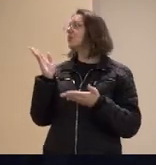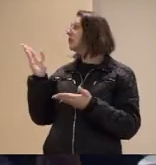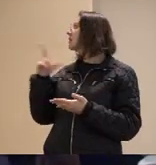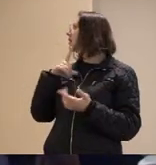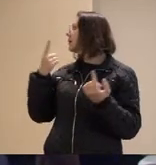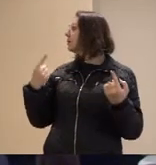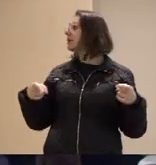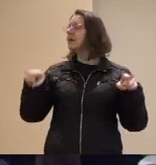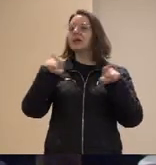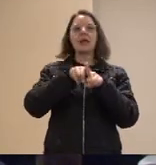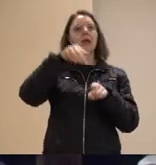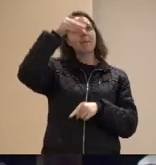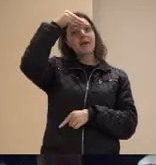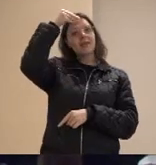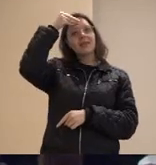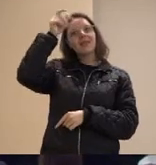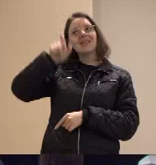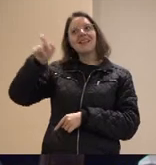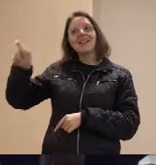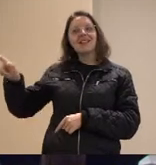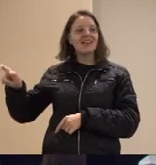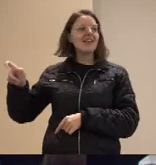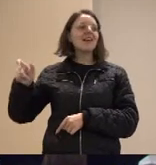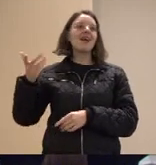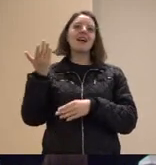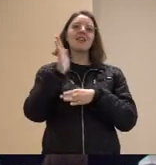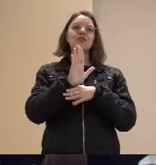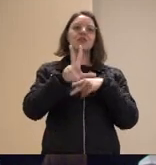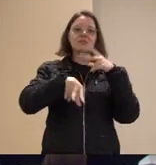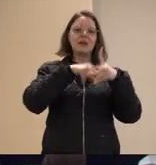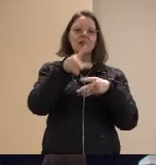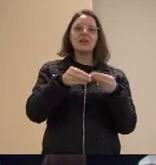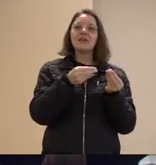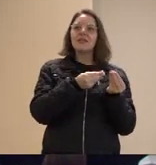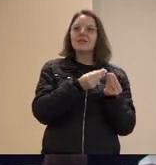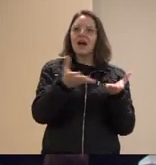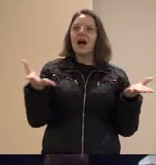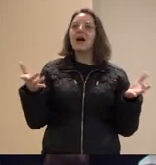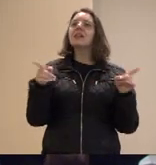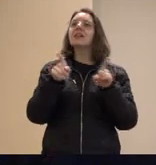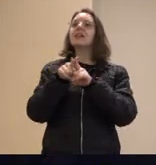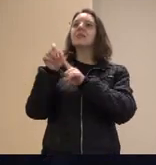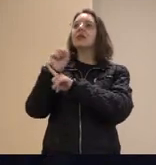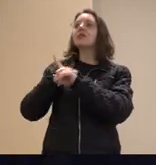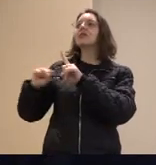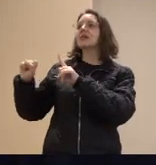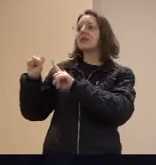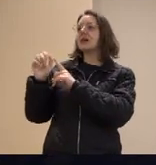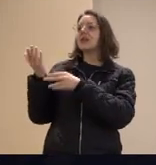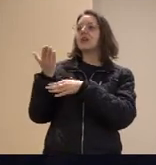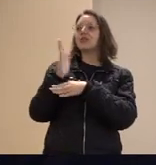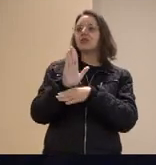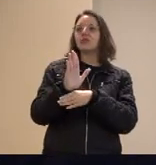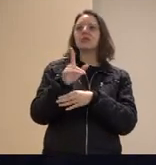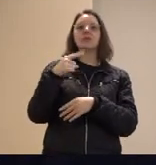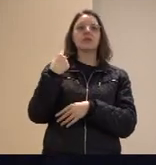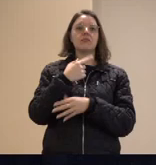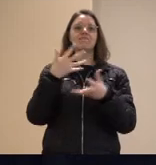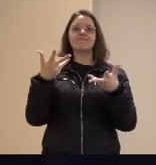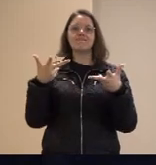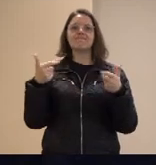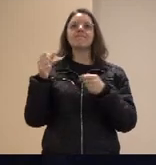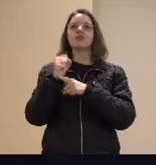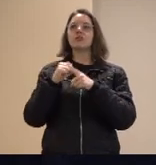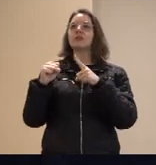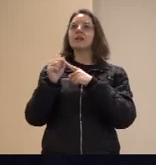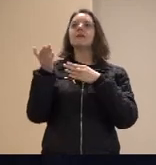das madrinhas, que elas nos ajudam com os presentes deles e a sociedade em si também. A gente tem uma ajuda fantástica de todo mundo